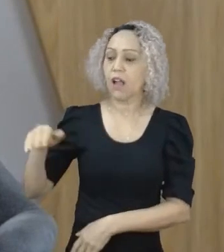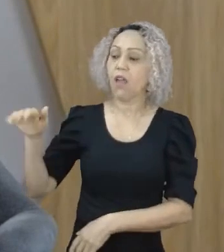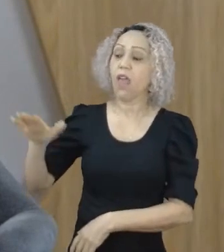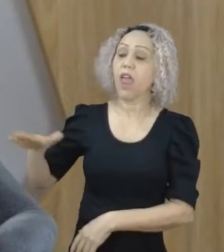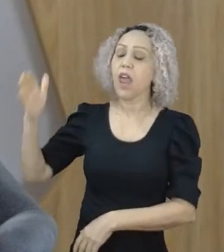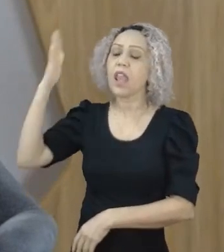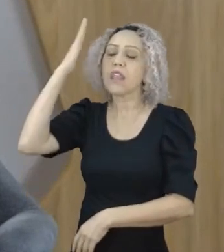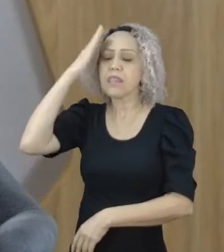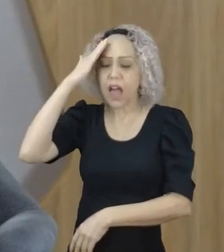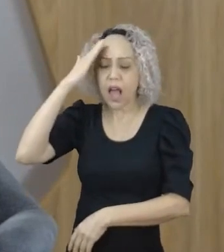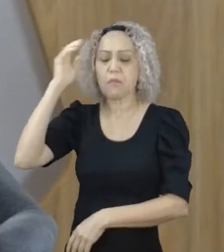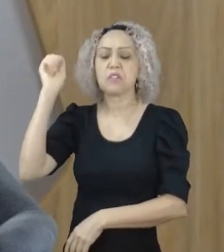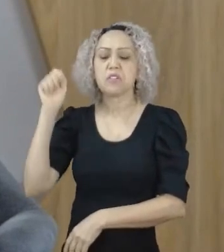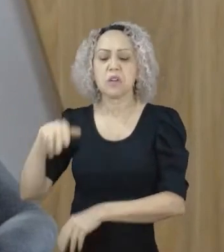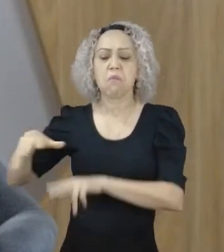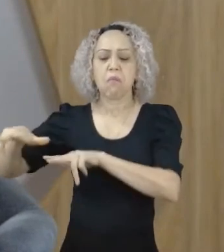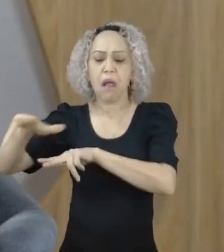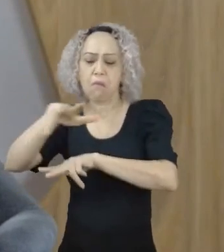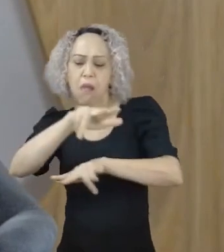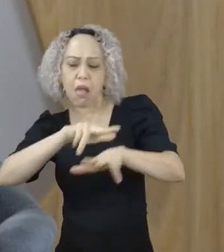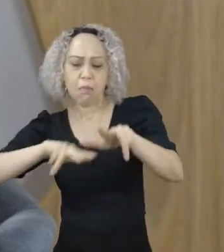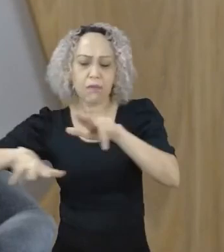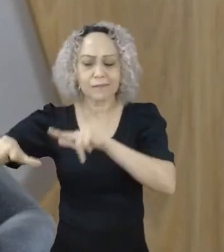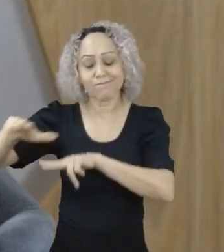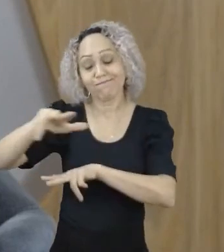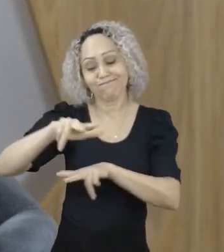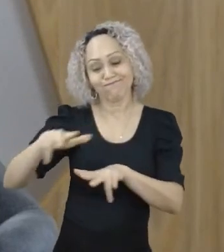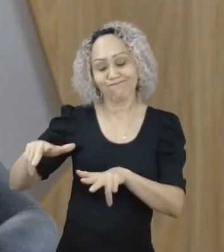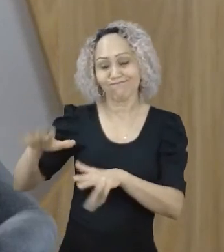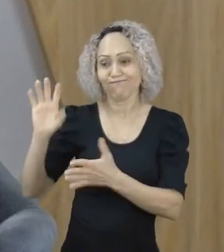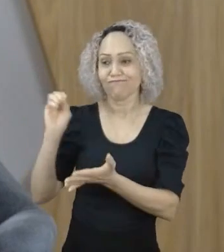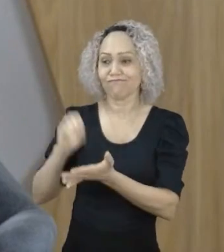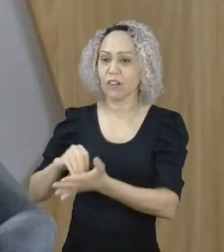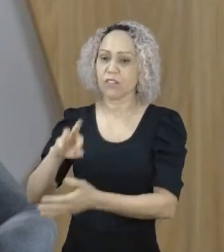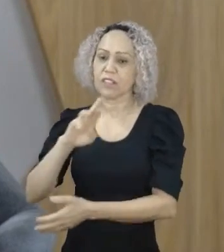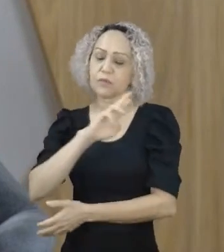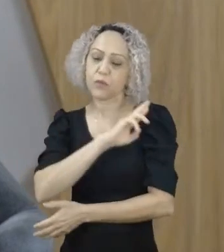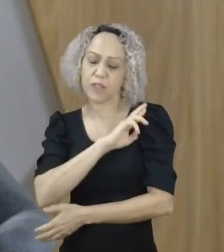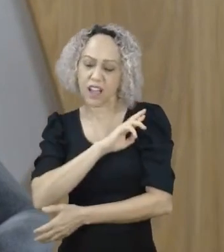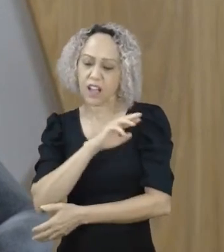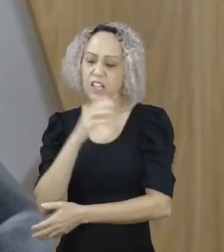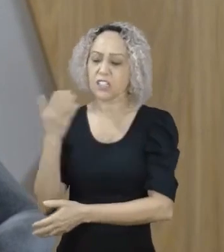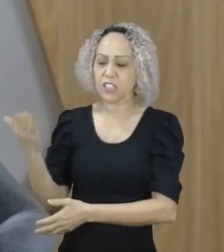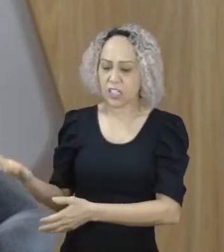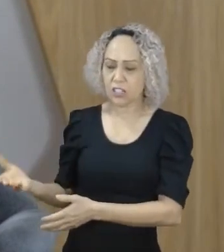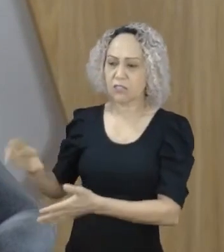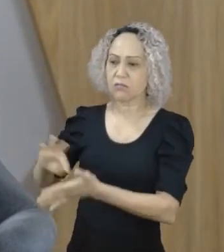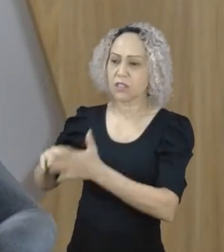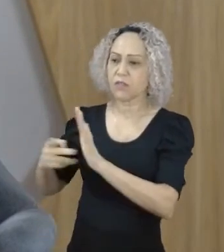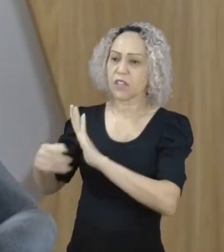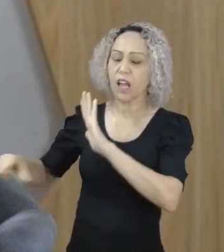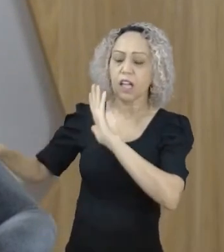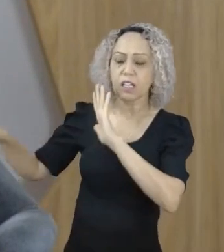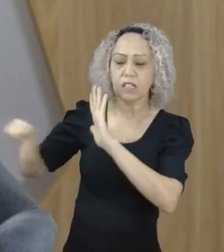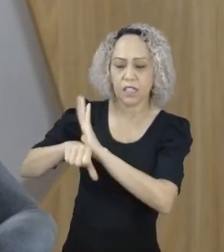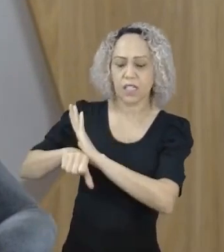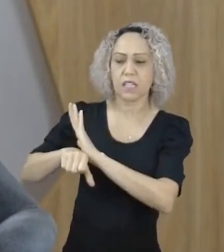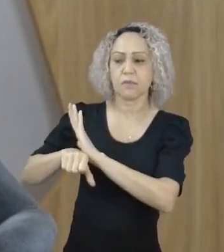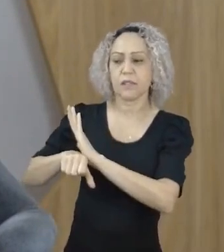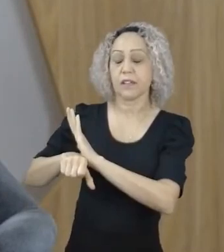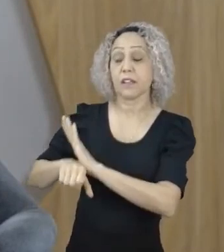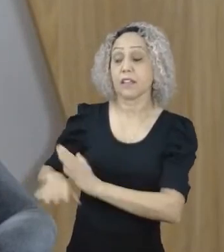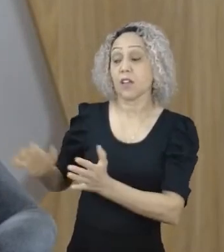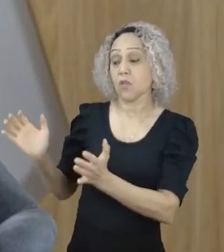insistindo. Então, isso que eu digo, isso é irresponsável, isso é criminoso, a forma como eles utilizam o